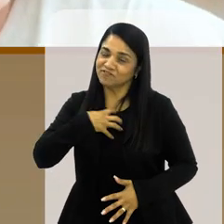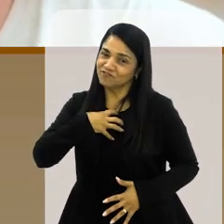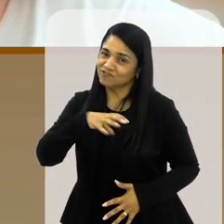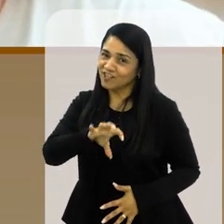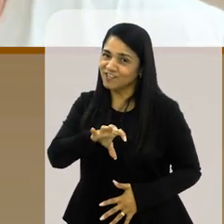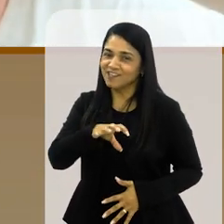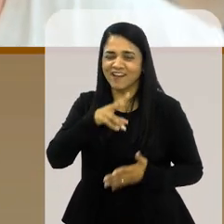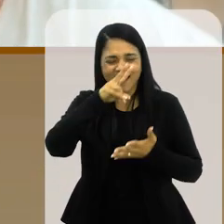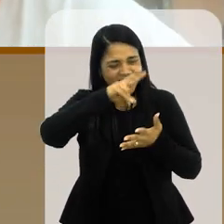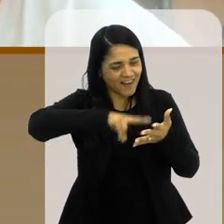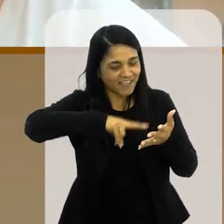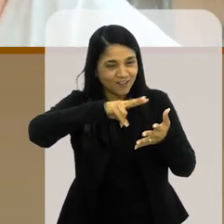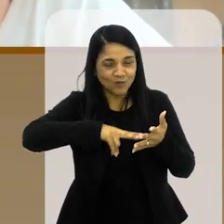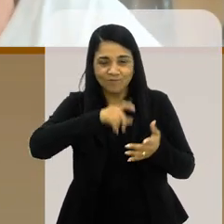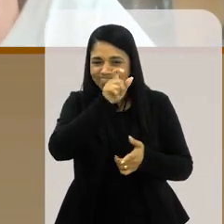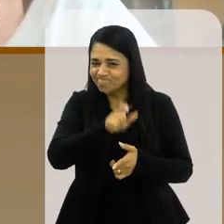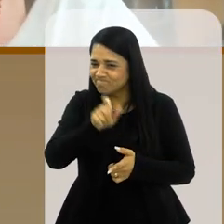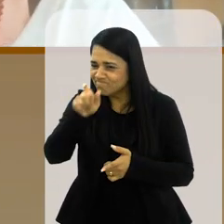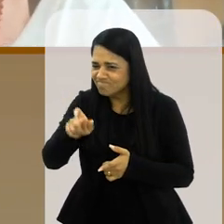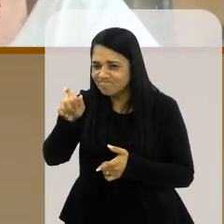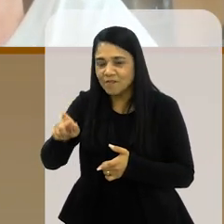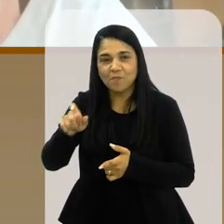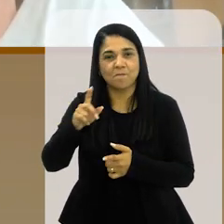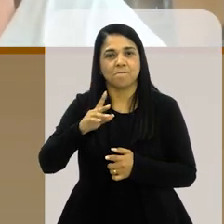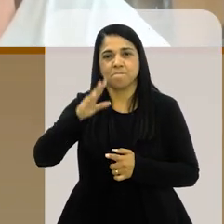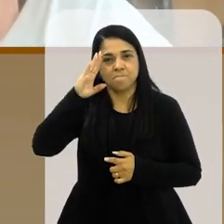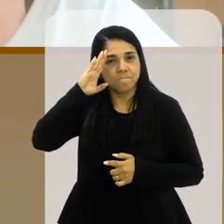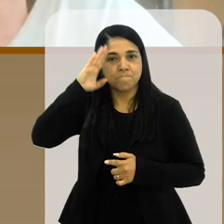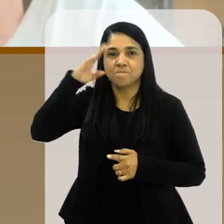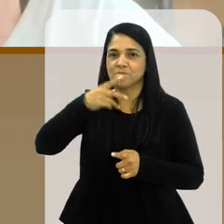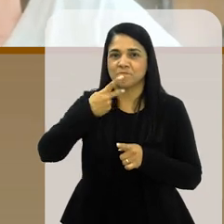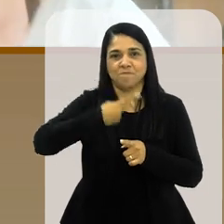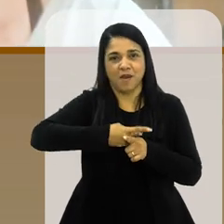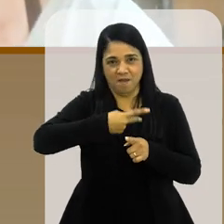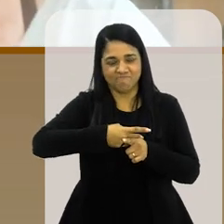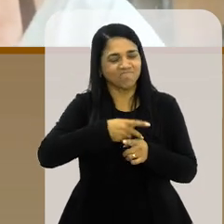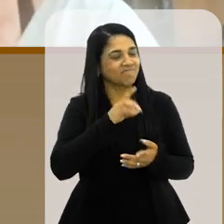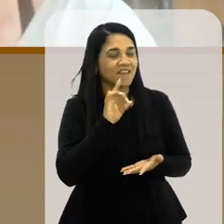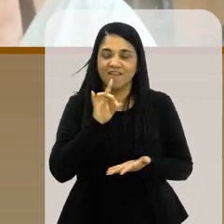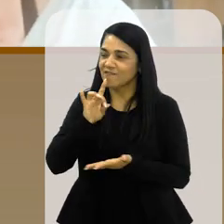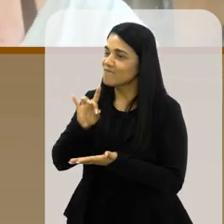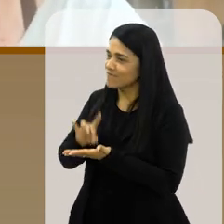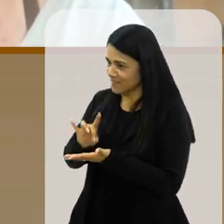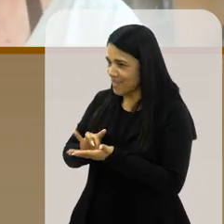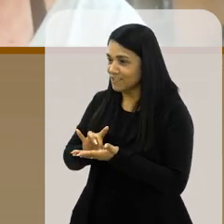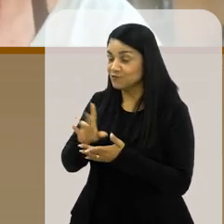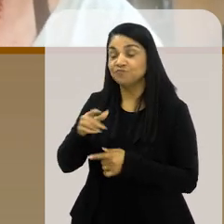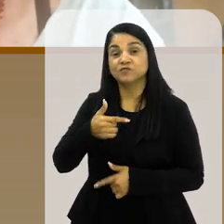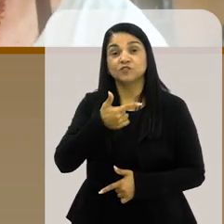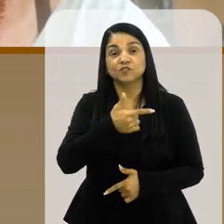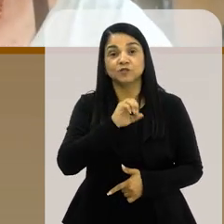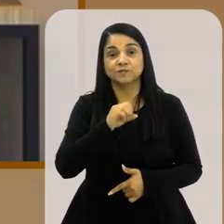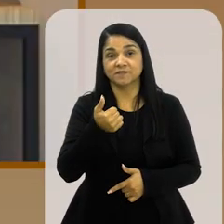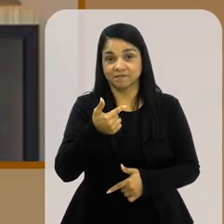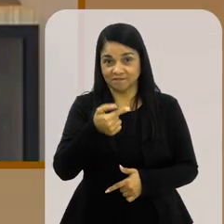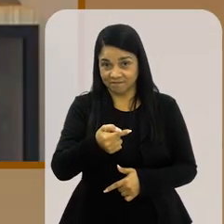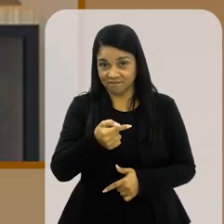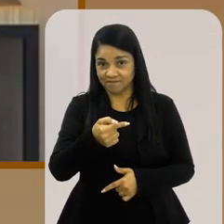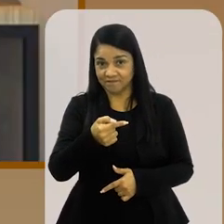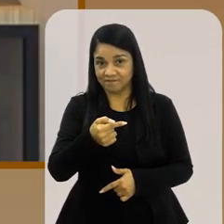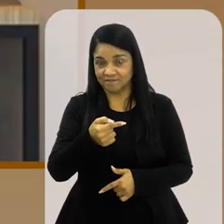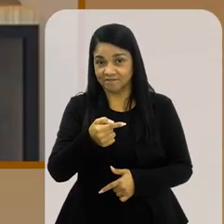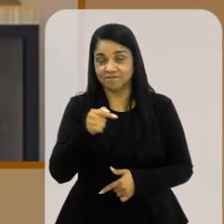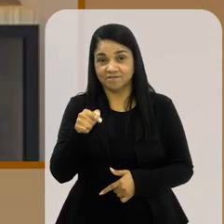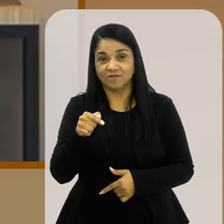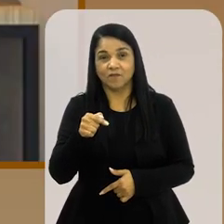leitor é sempre o melhor prêmio. É verdade. E em 2017,